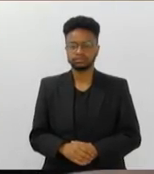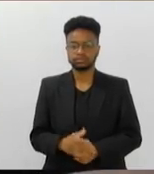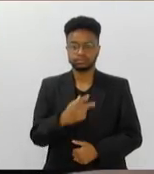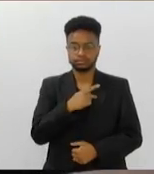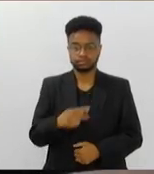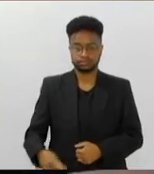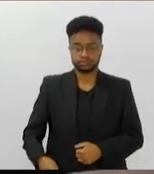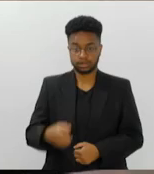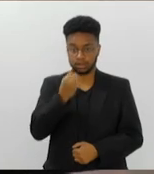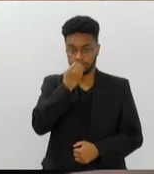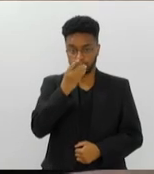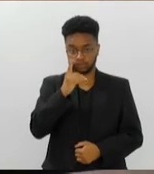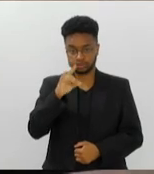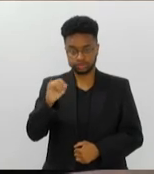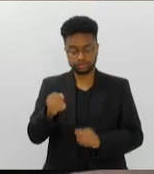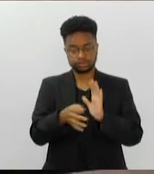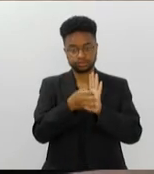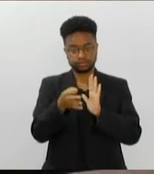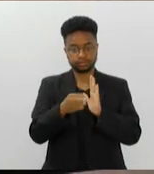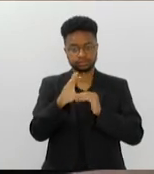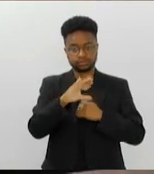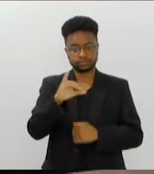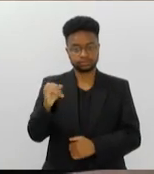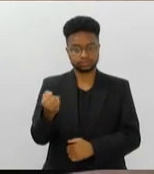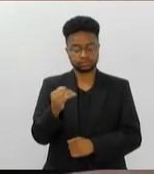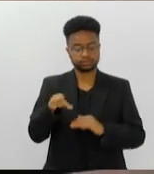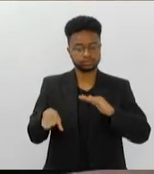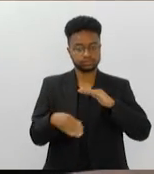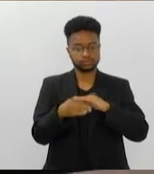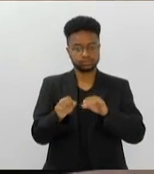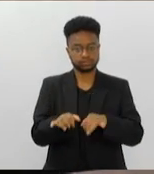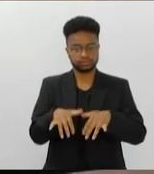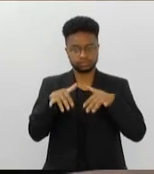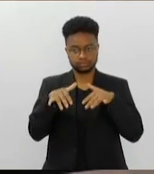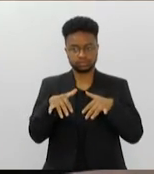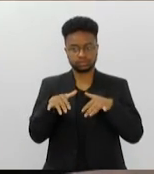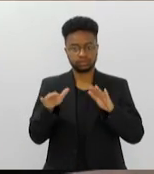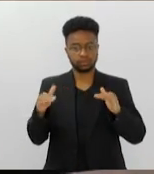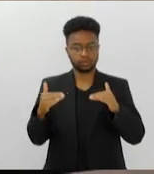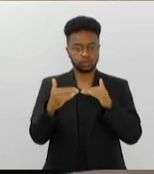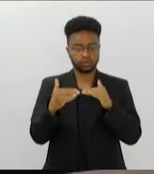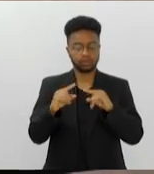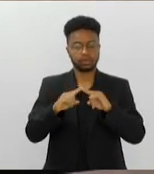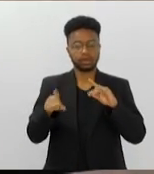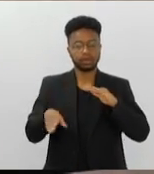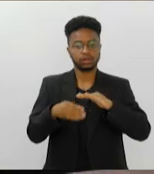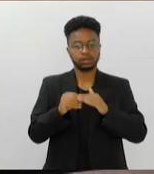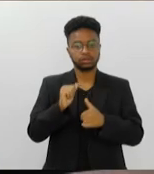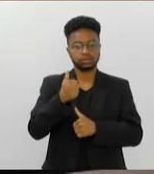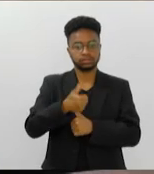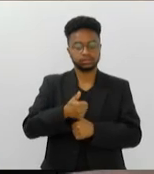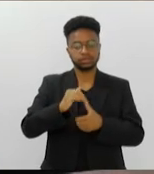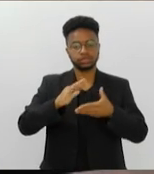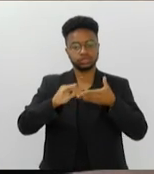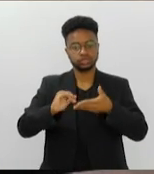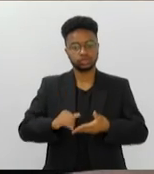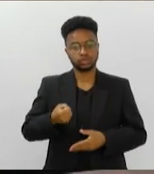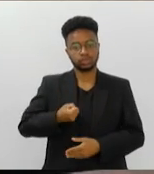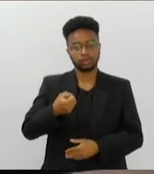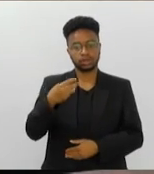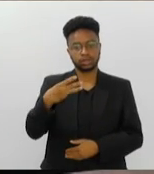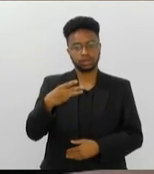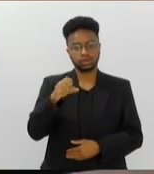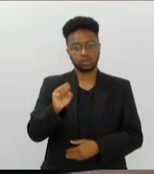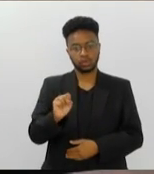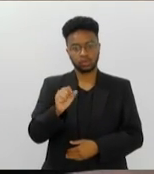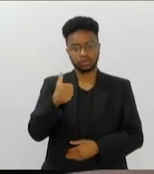Presidente, bom dia. O parecer da CCJ, as emendas de plenário. É favorável com subemenda aglutinativa as emendas número 3,